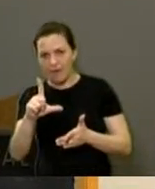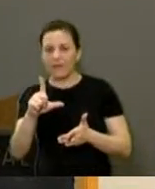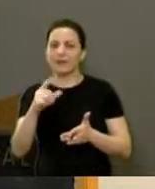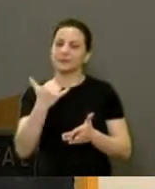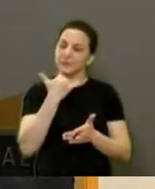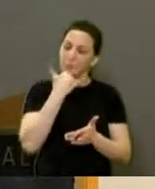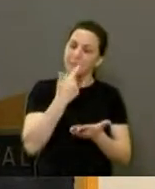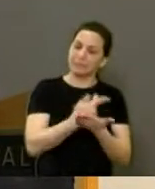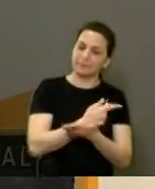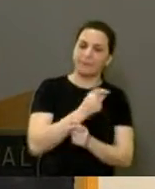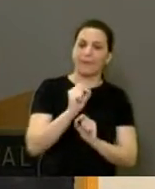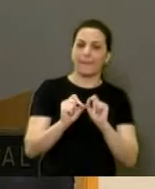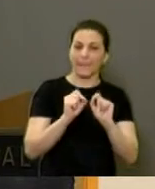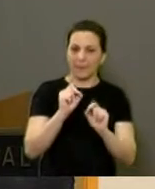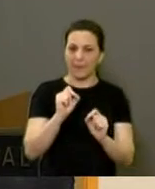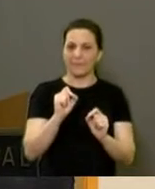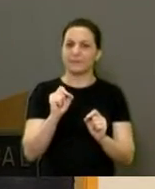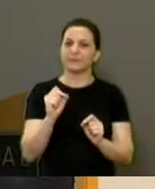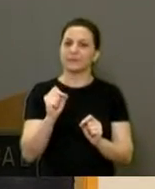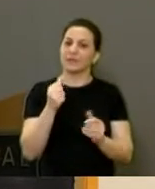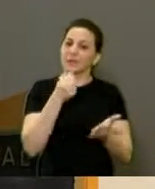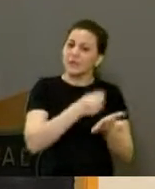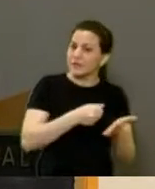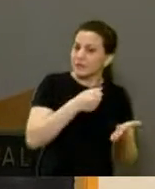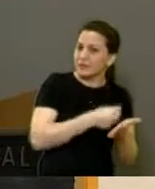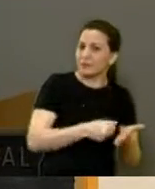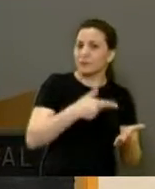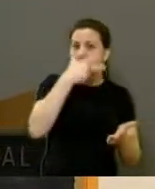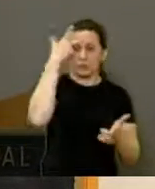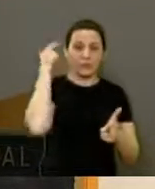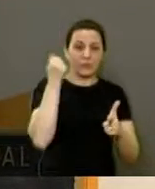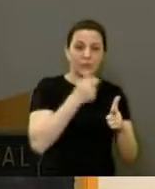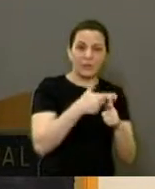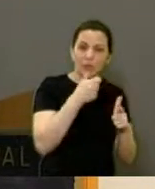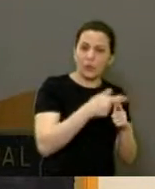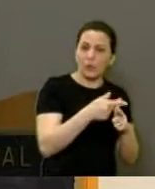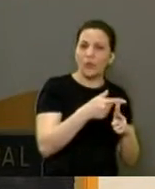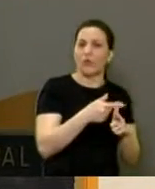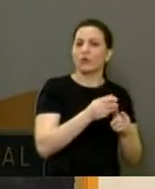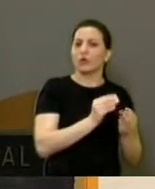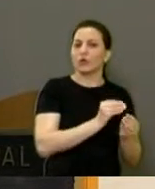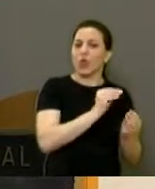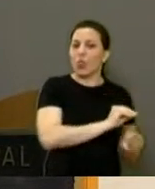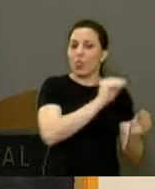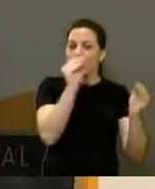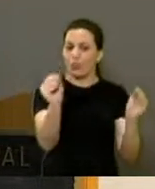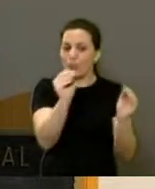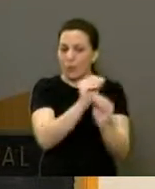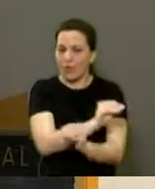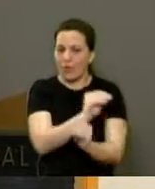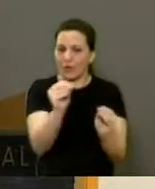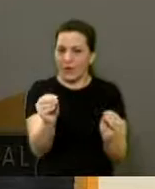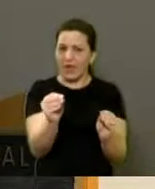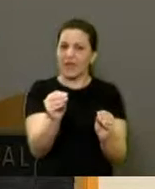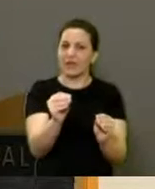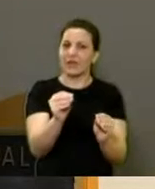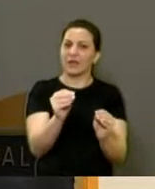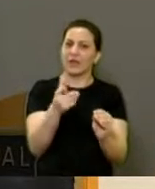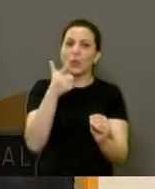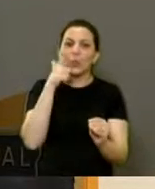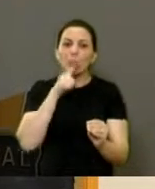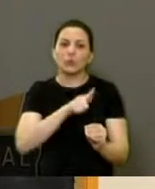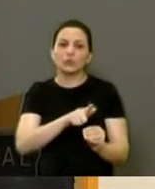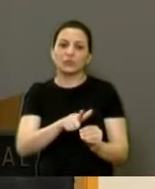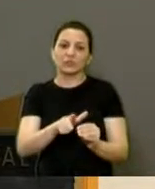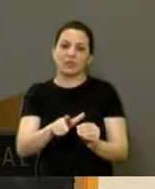Ela cobra do inquilino, da pessoa. Inclusive, se ele vai morar em outra casa, se ele não acertar, ele não liga a conta